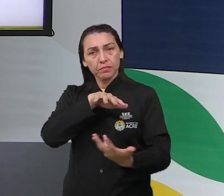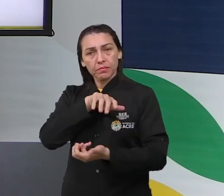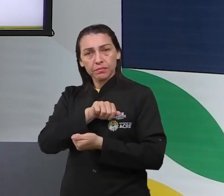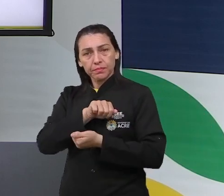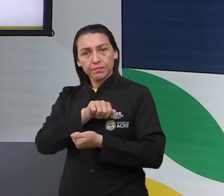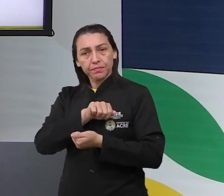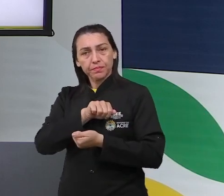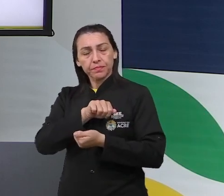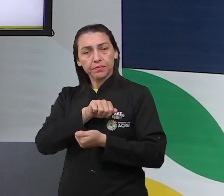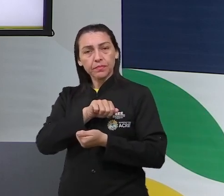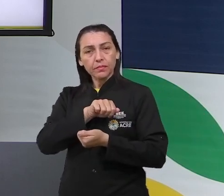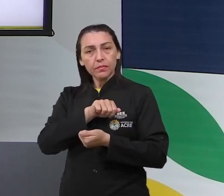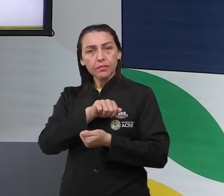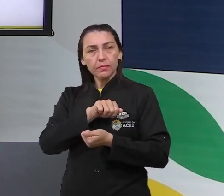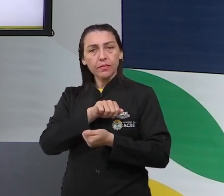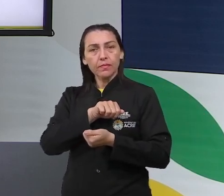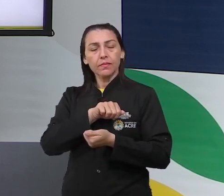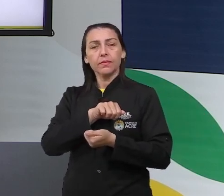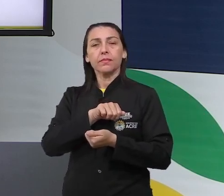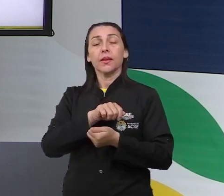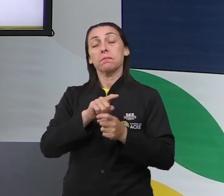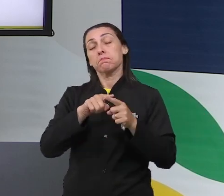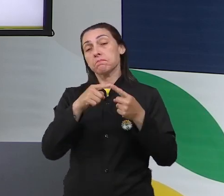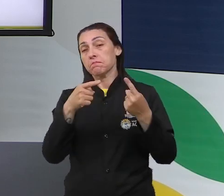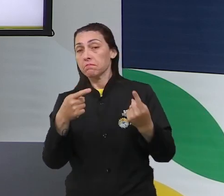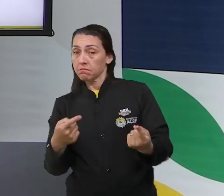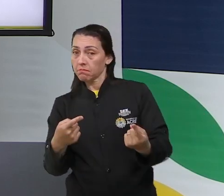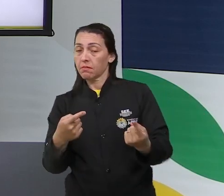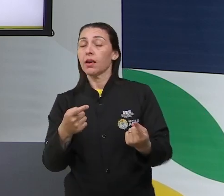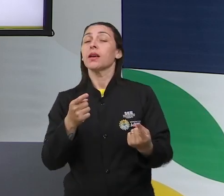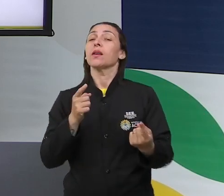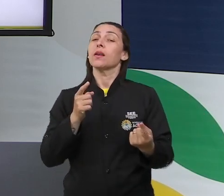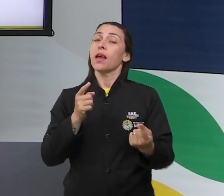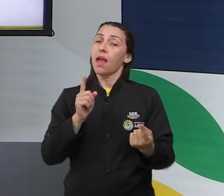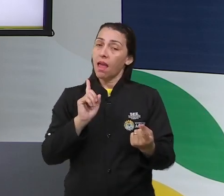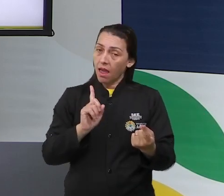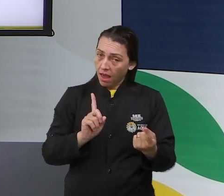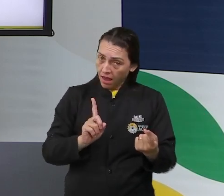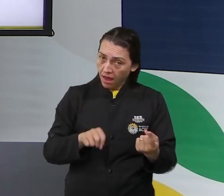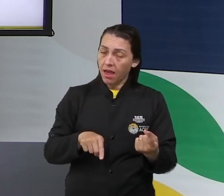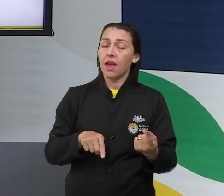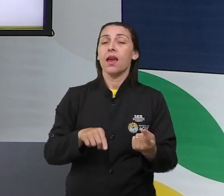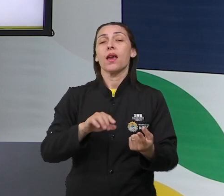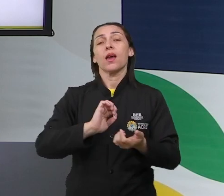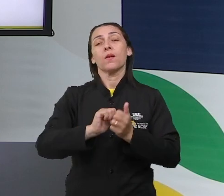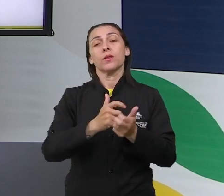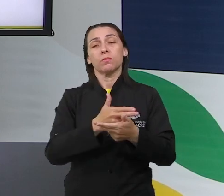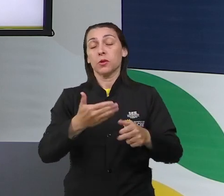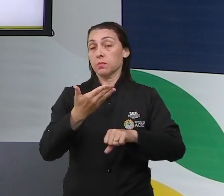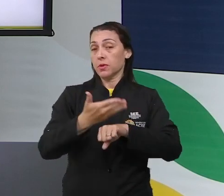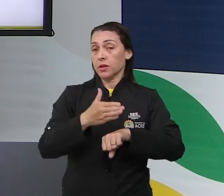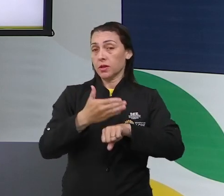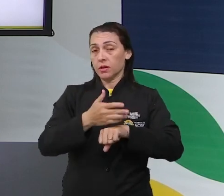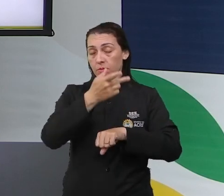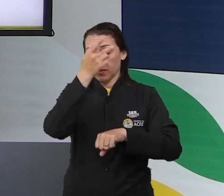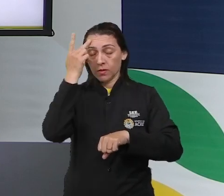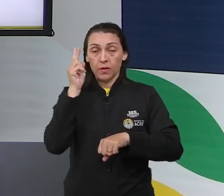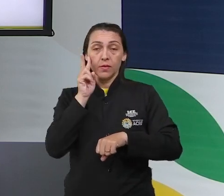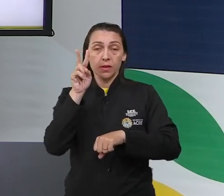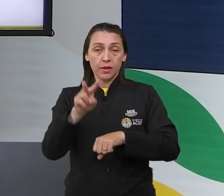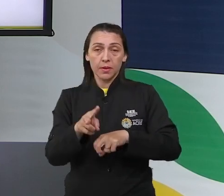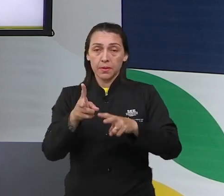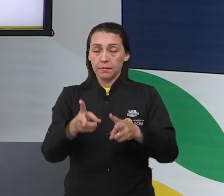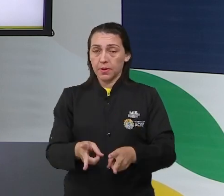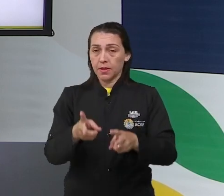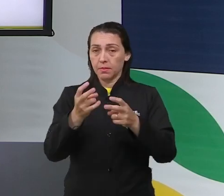ali do mundo, ele não é tão comum, mas não deixa de ser um esporte também praticado por várias pessoas. Como vocês viram aqui